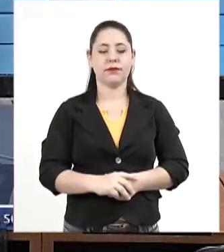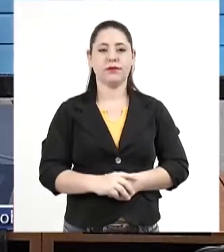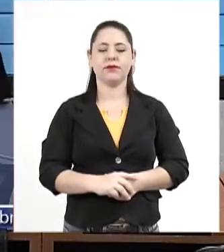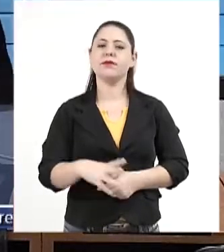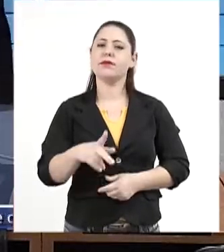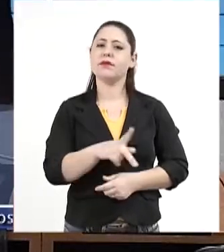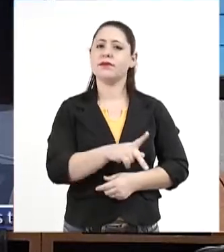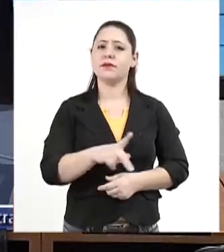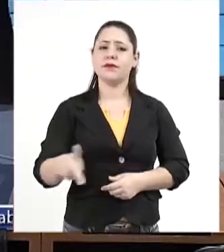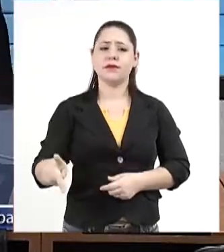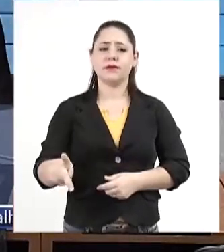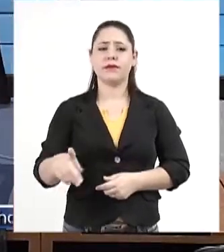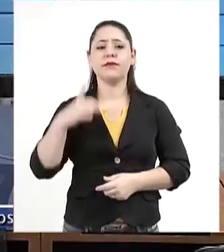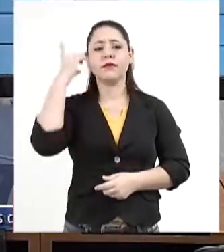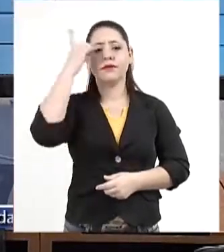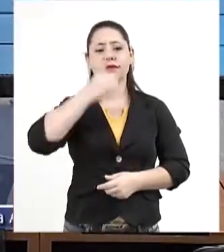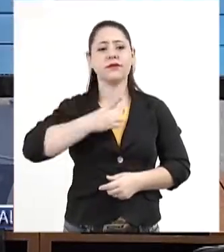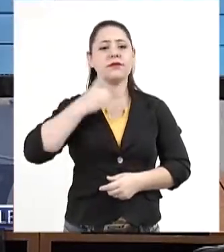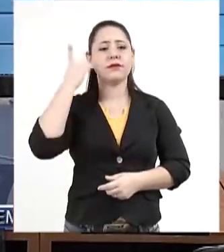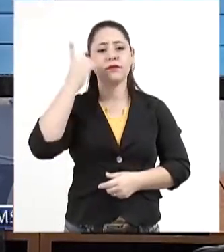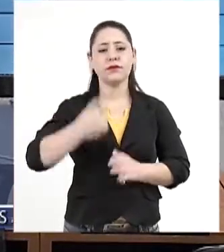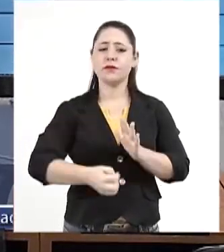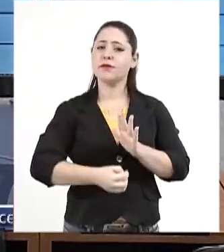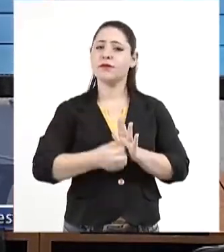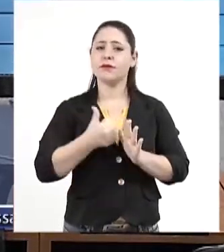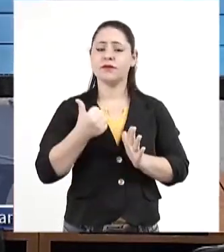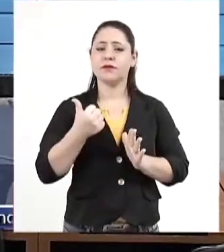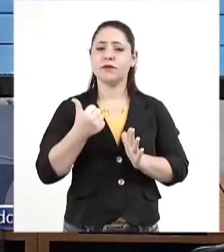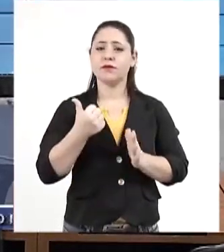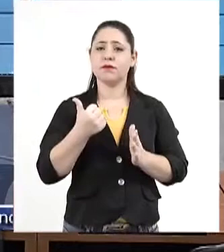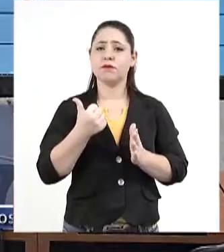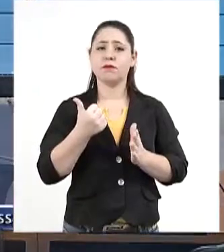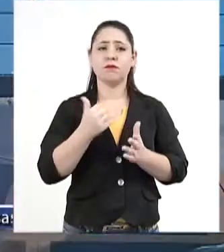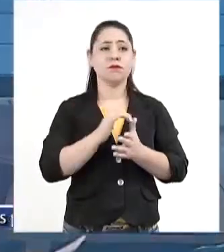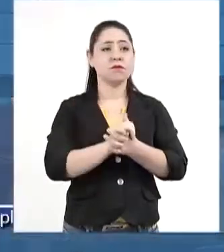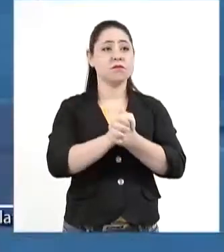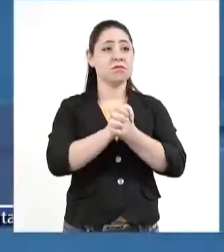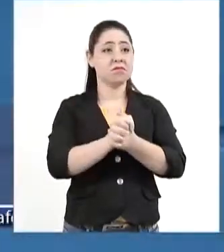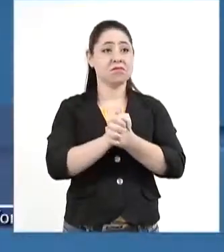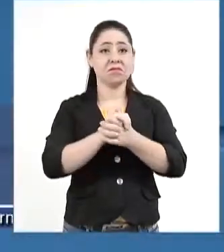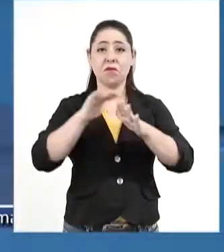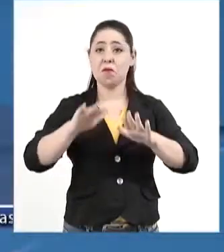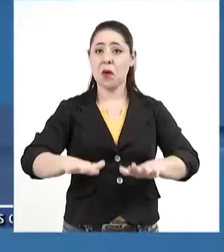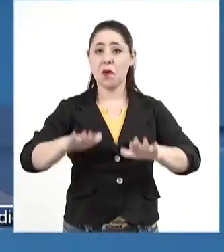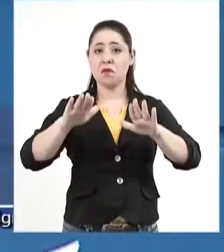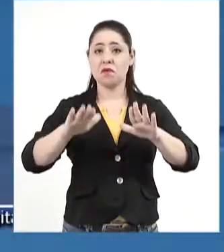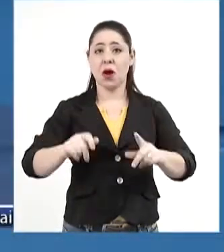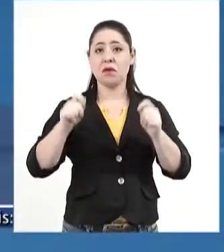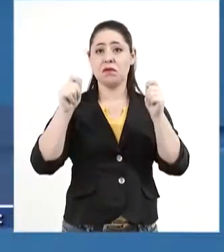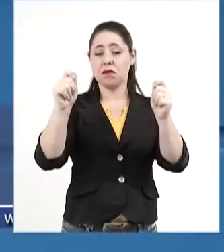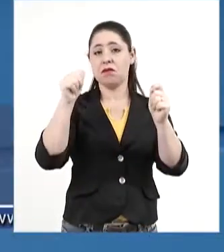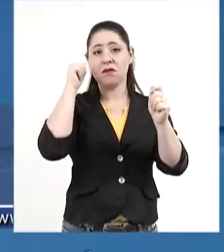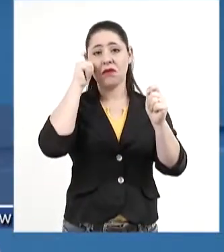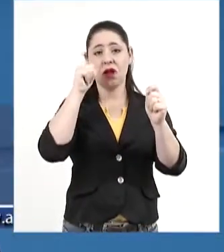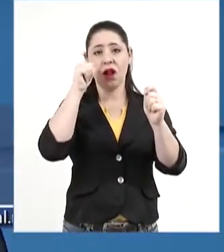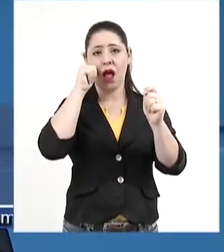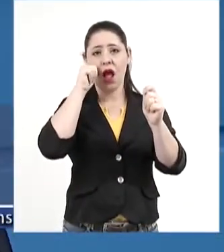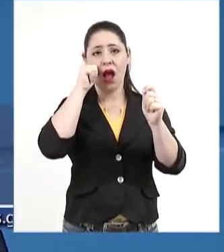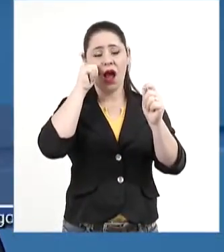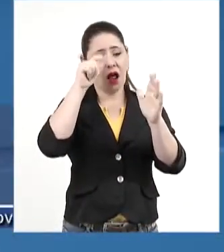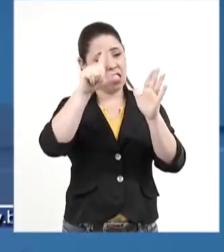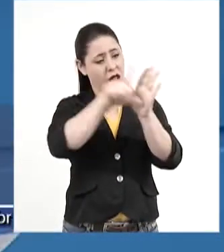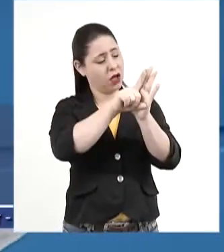Senhor presidente, senhores deputados, primeiramente eu quero saudar aqui o movimento das mulheres, que de forma